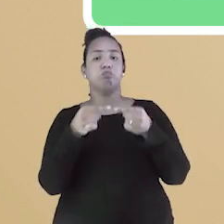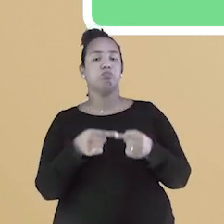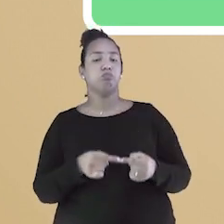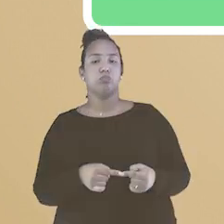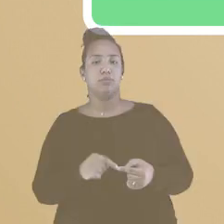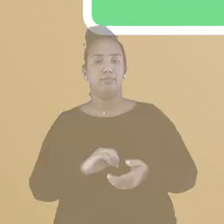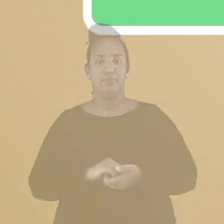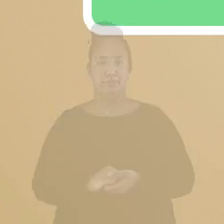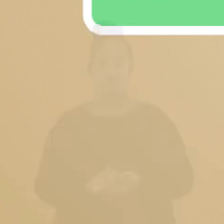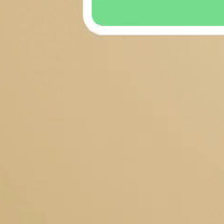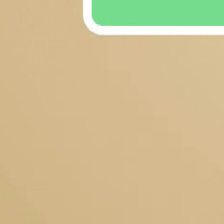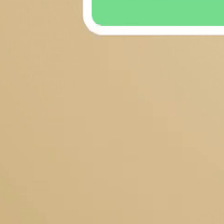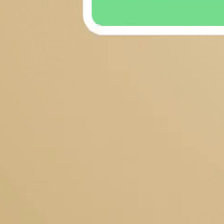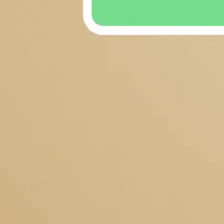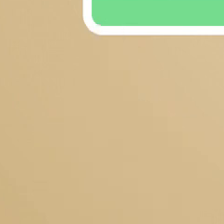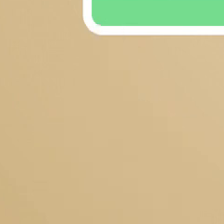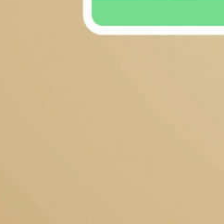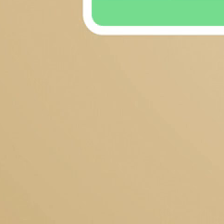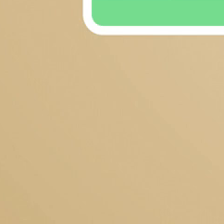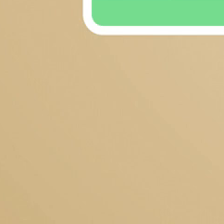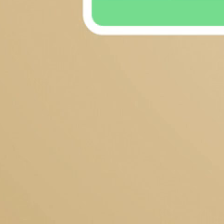aqui?